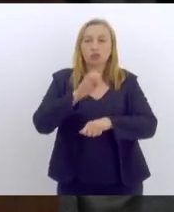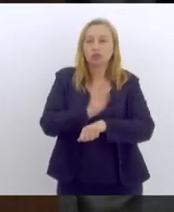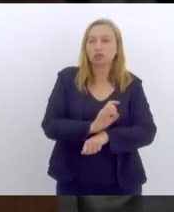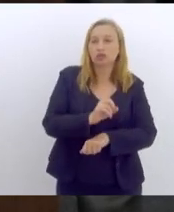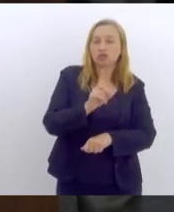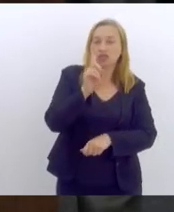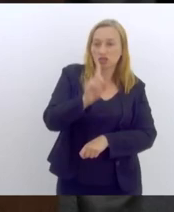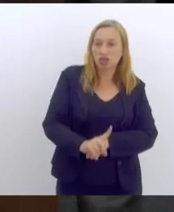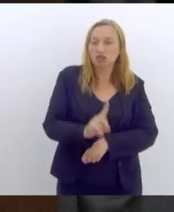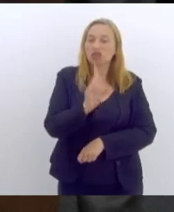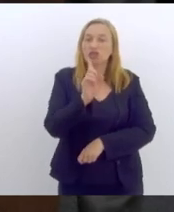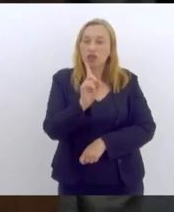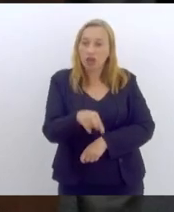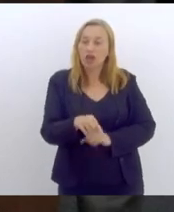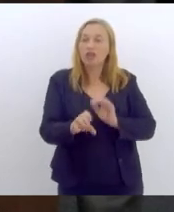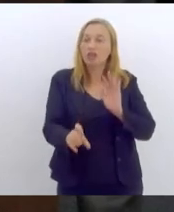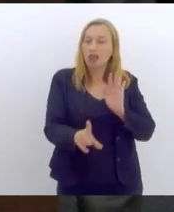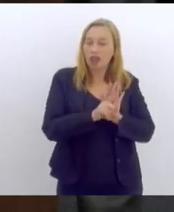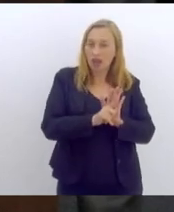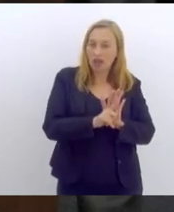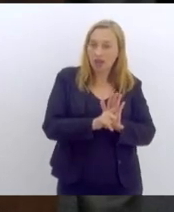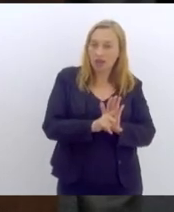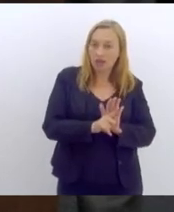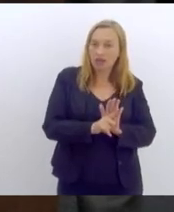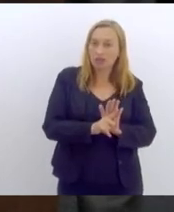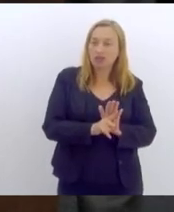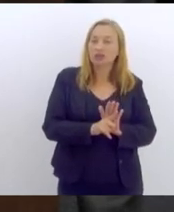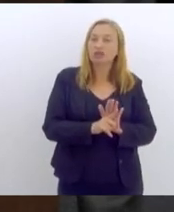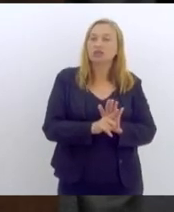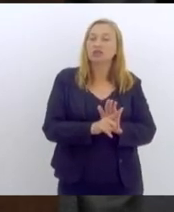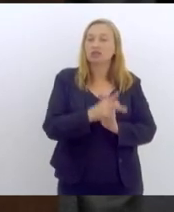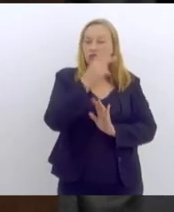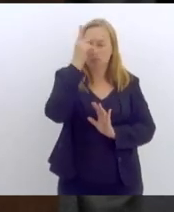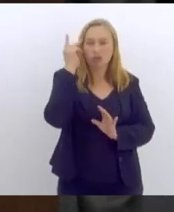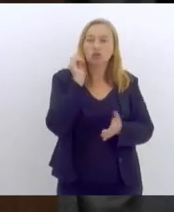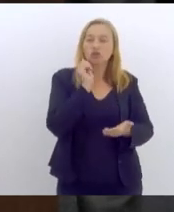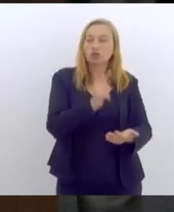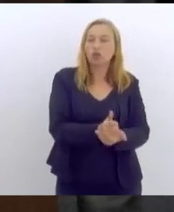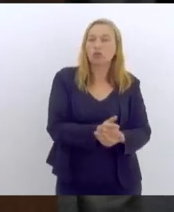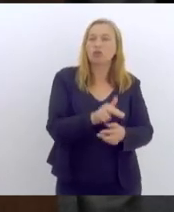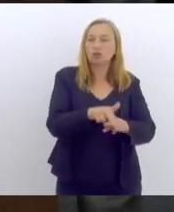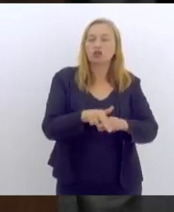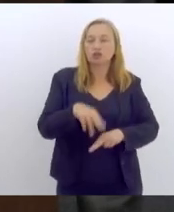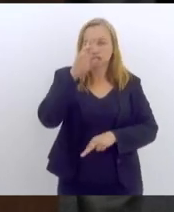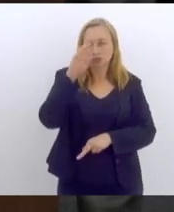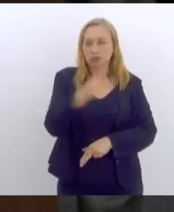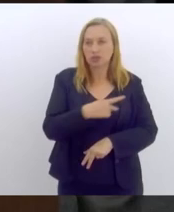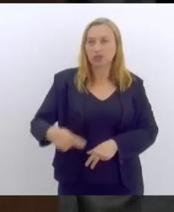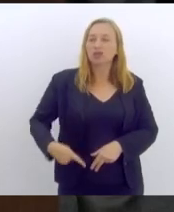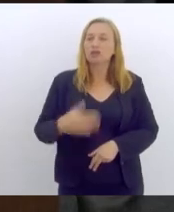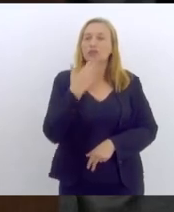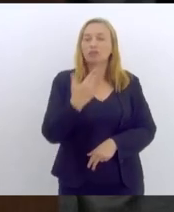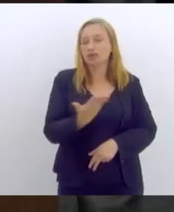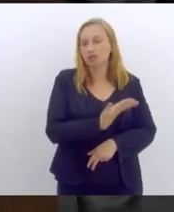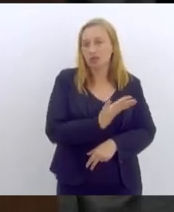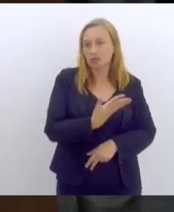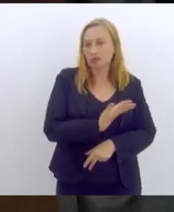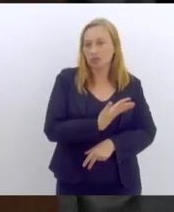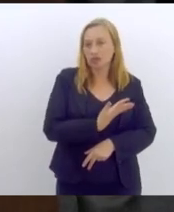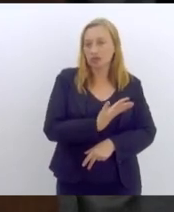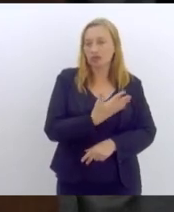direito já é previsto pela legislação consumerista. Então, é por isso, senhor presidente, que eu peço aos nobres colegas